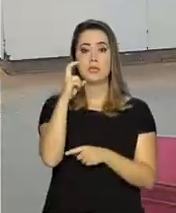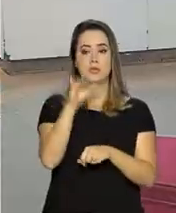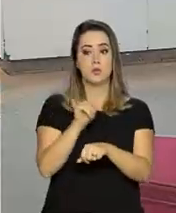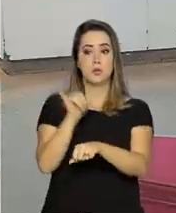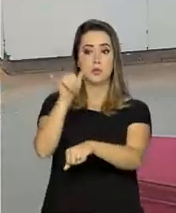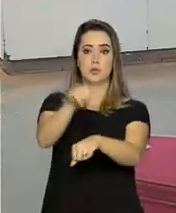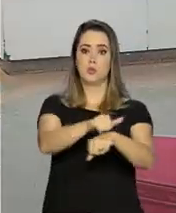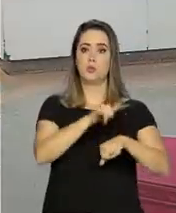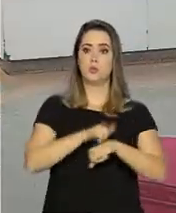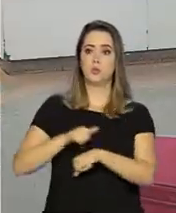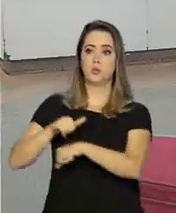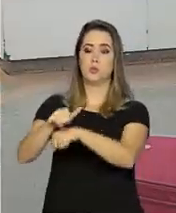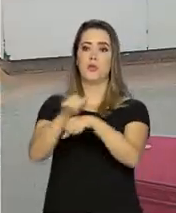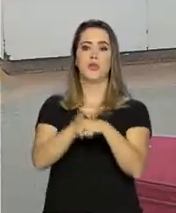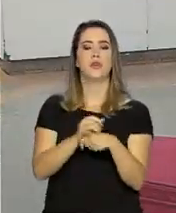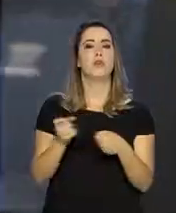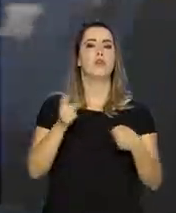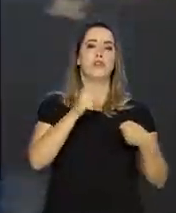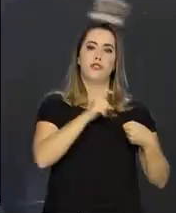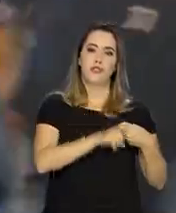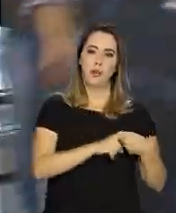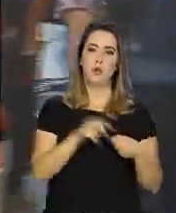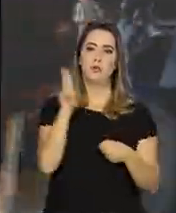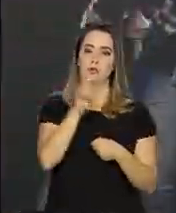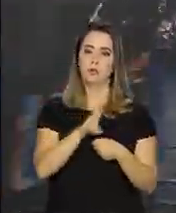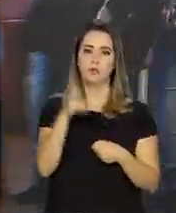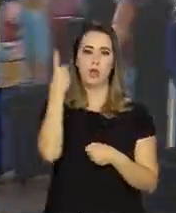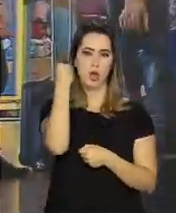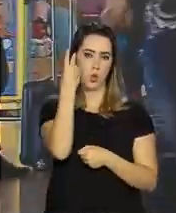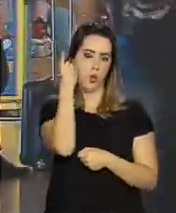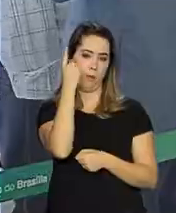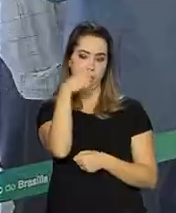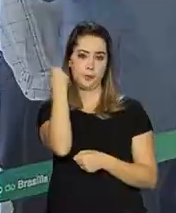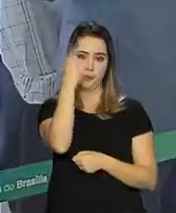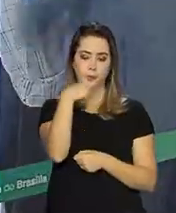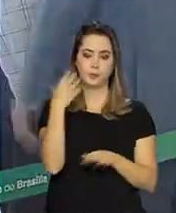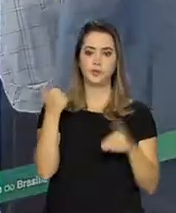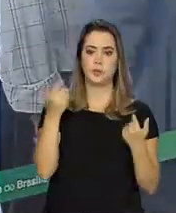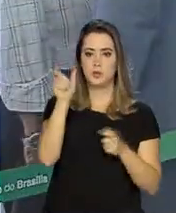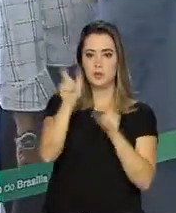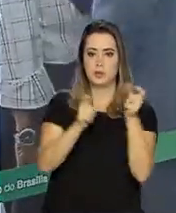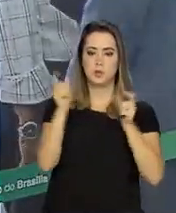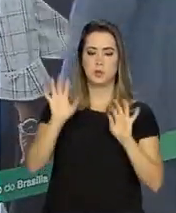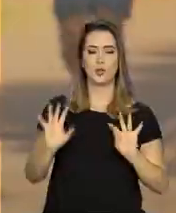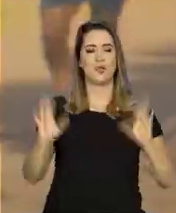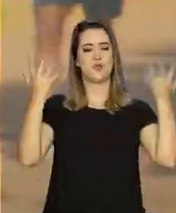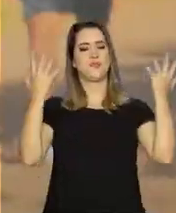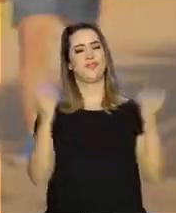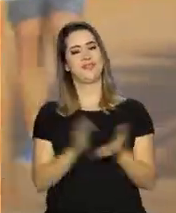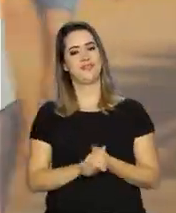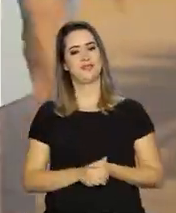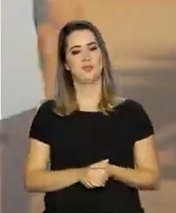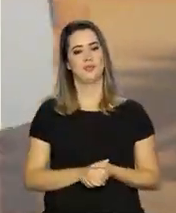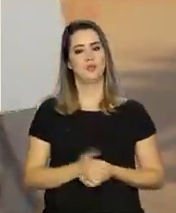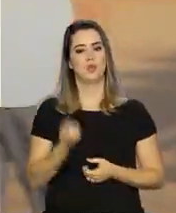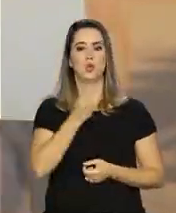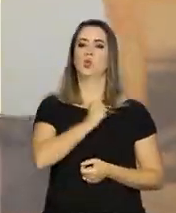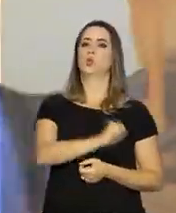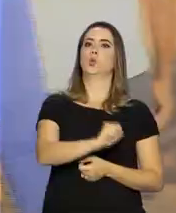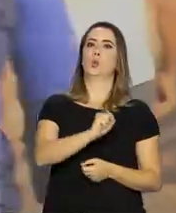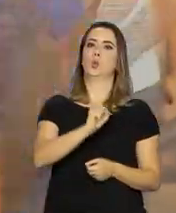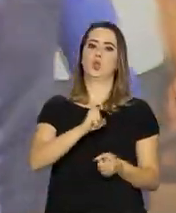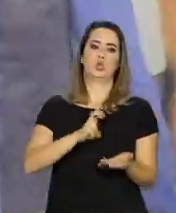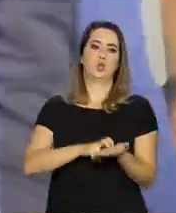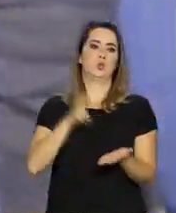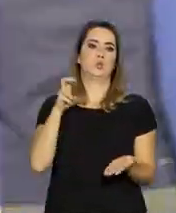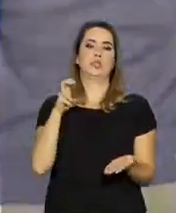da Infraero voltam a funcionar em horário normal. E já tem gente comemorando. Não gosto da escuridão de manhã,